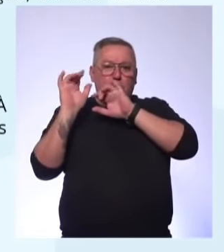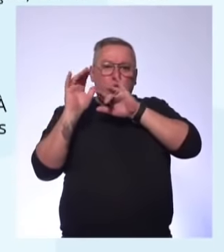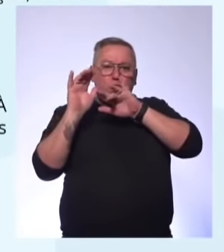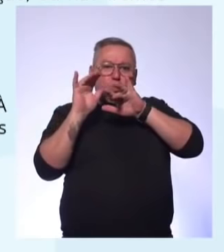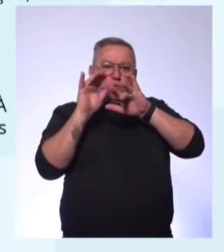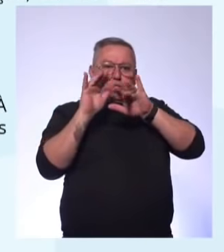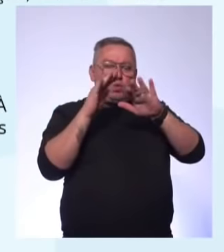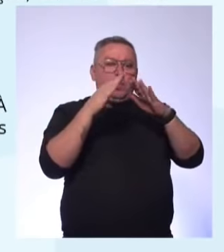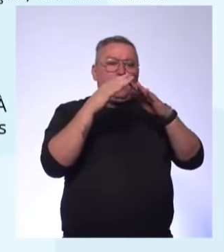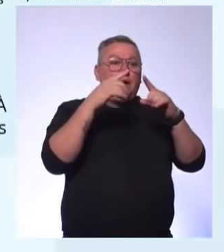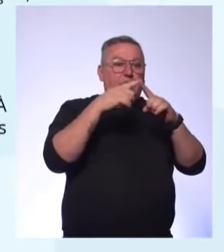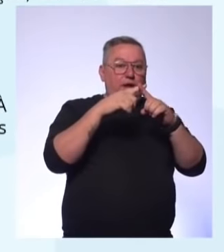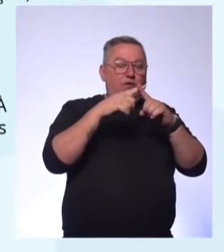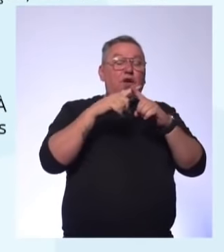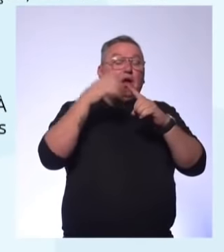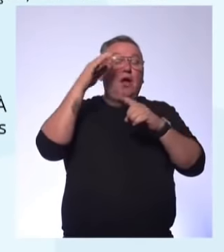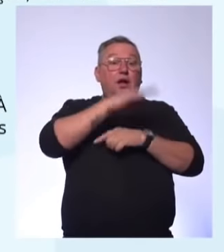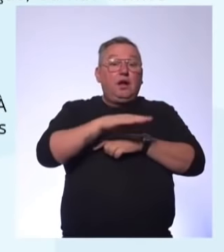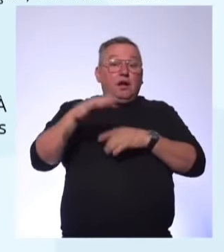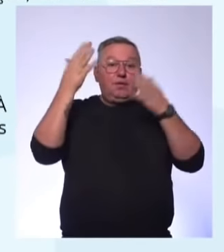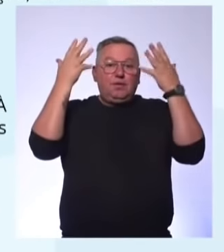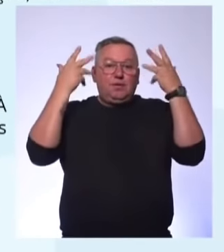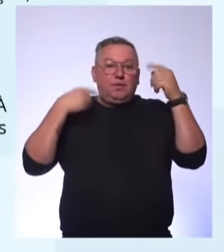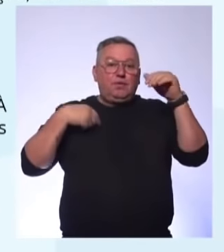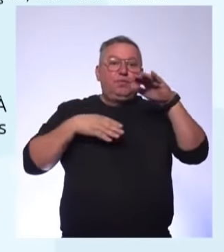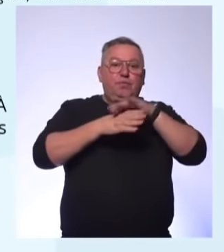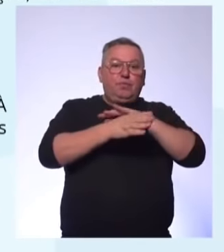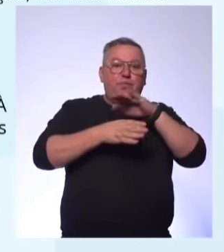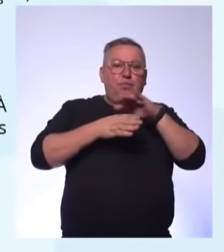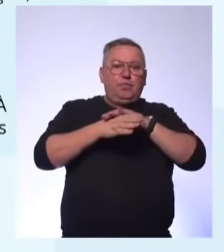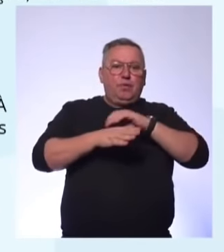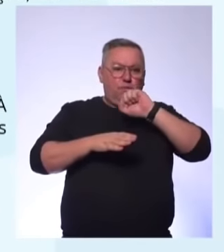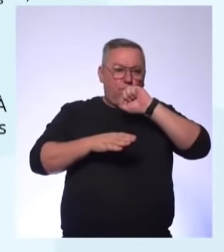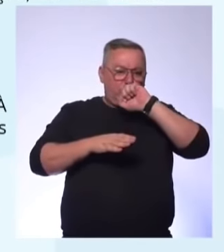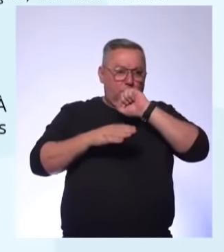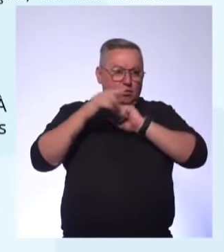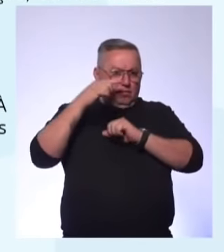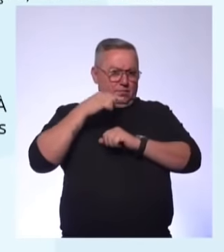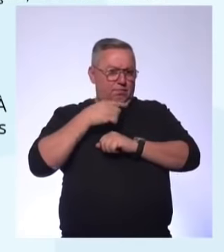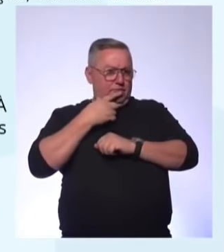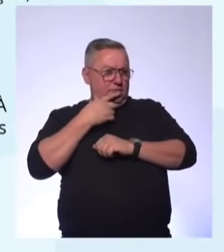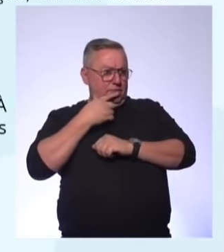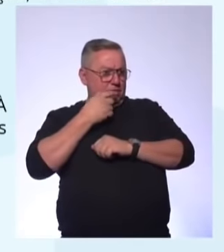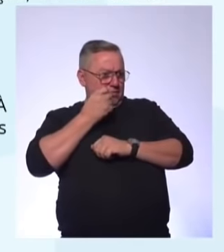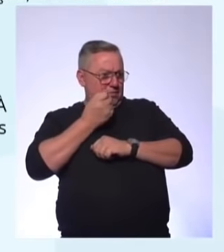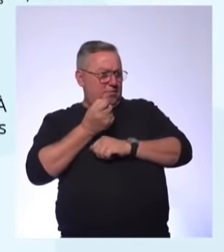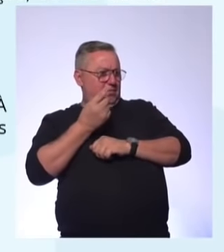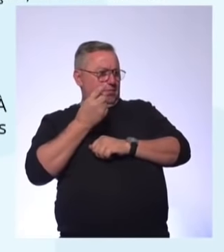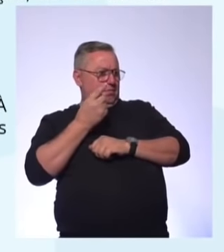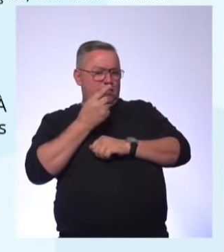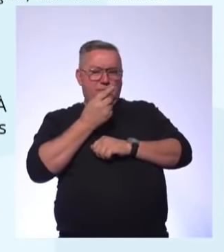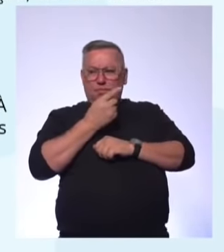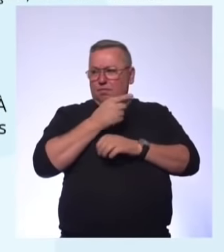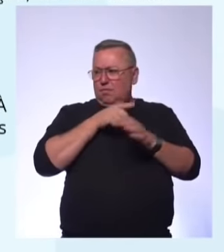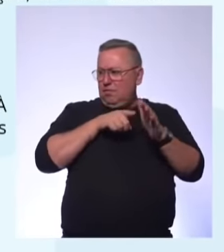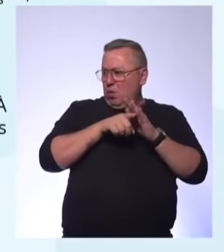traziam crianças e animais. À medida que iam entrando, o bispo franzia a testa, arregalava os olhos e